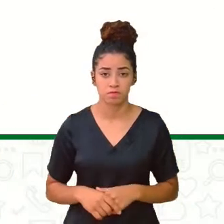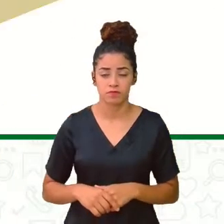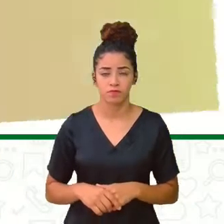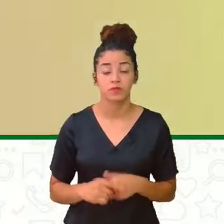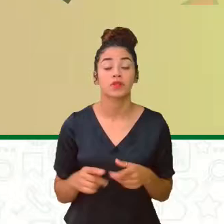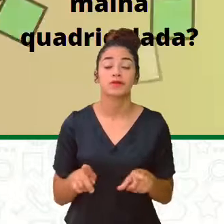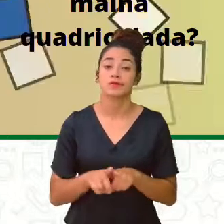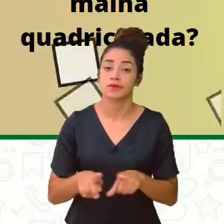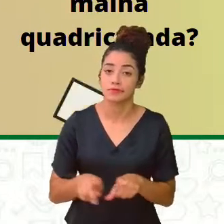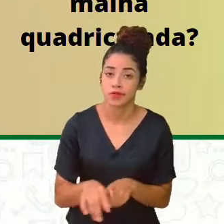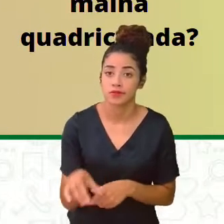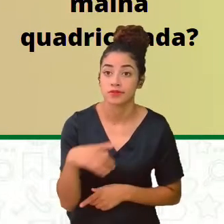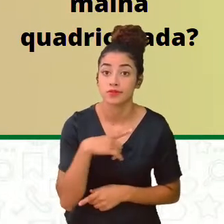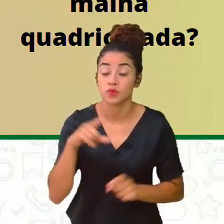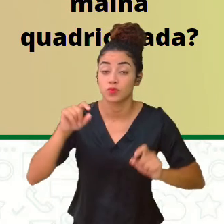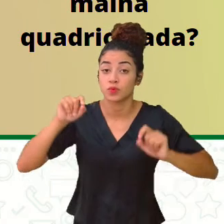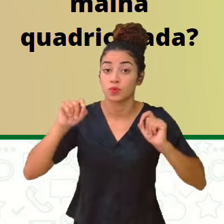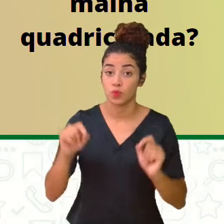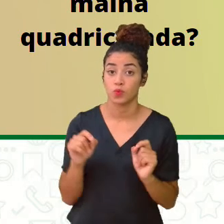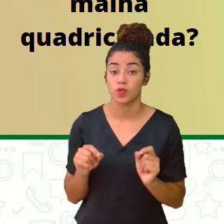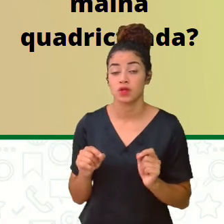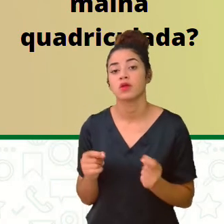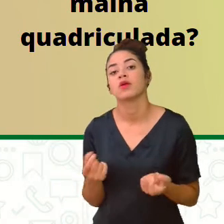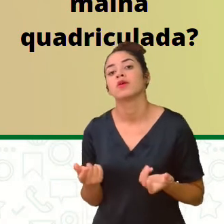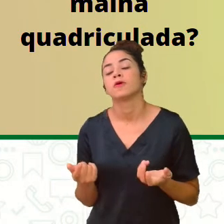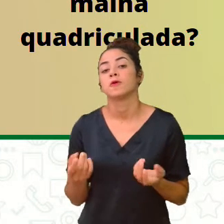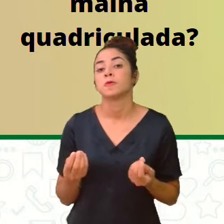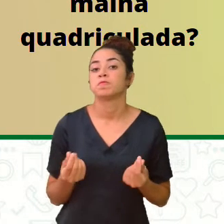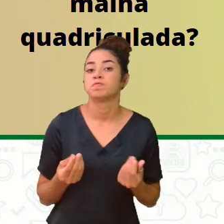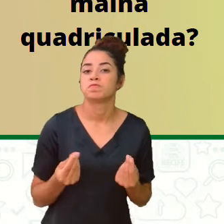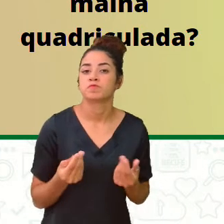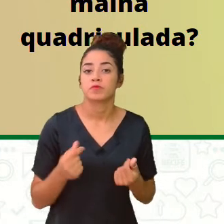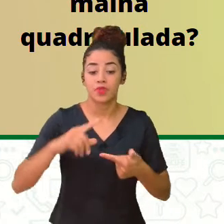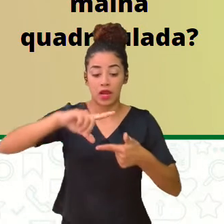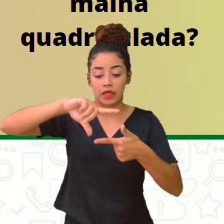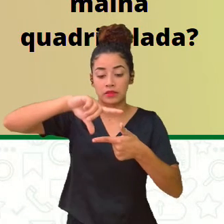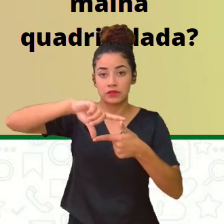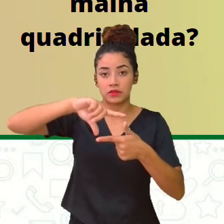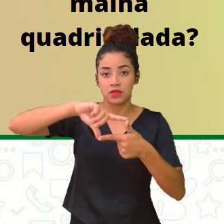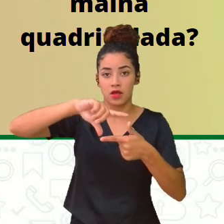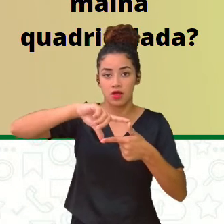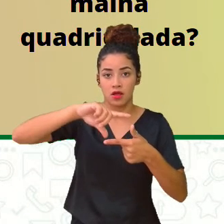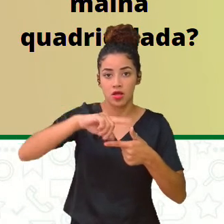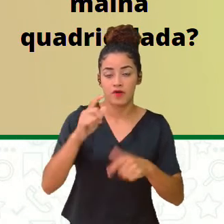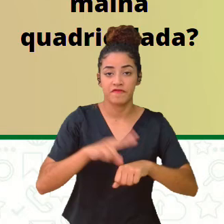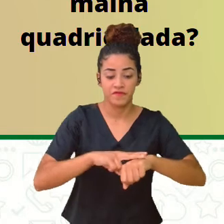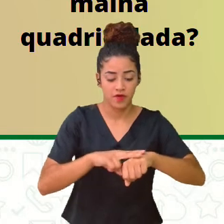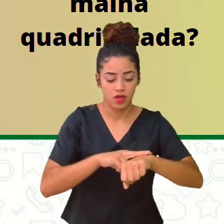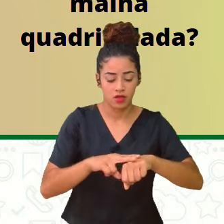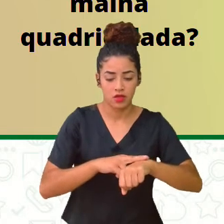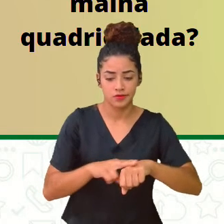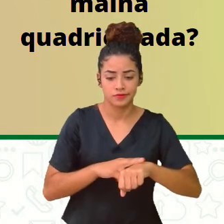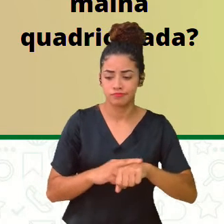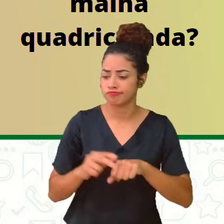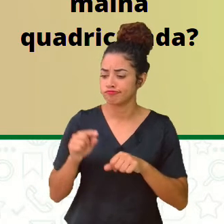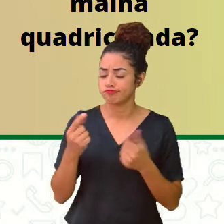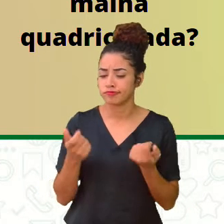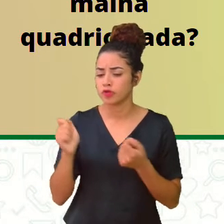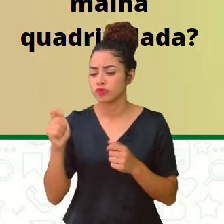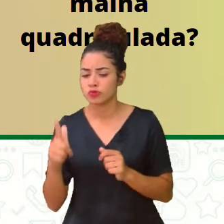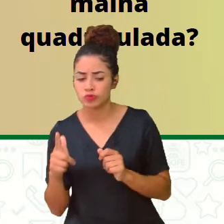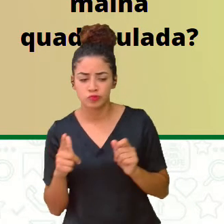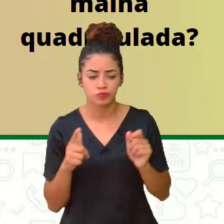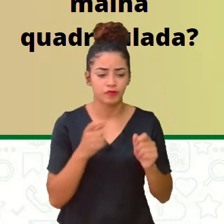Eu tenho também o que podemos dizer do retângulo verde em relação aos outros da malha